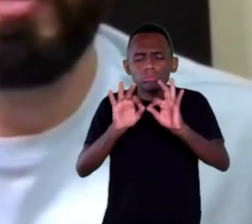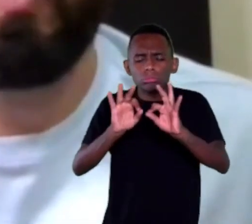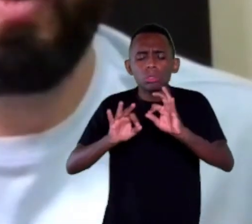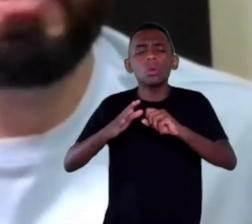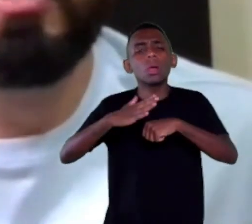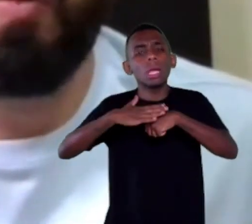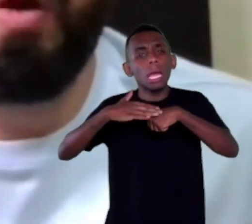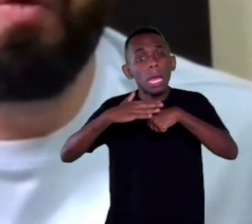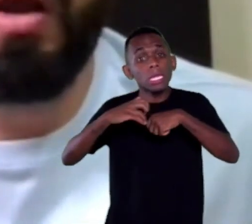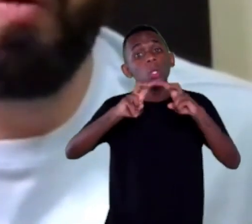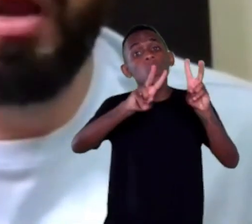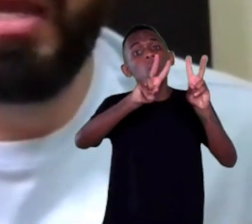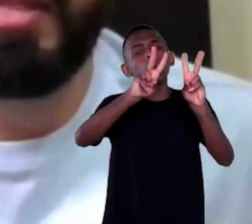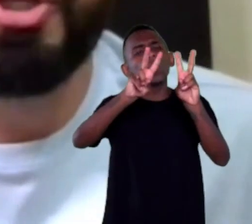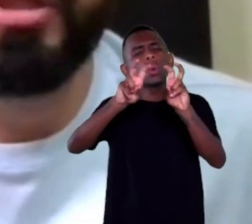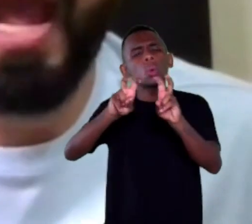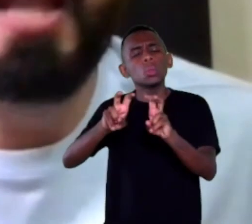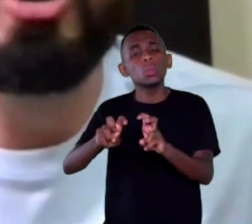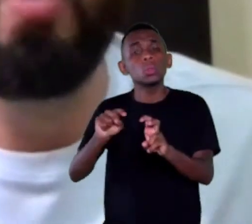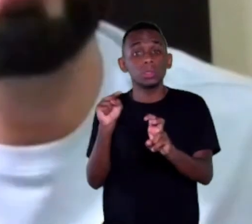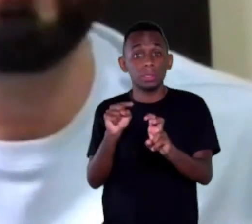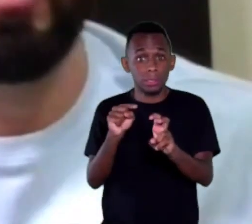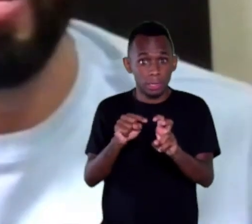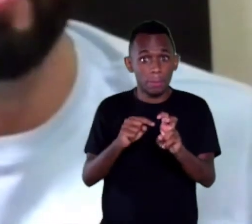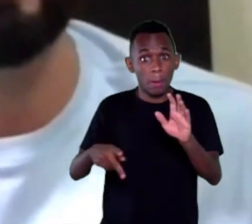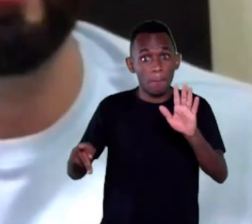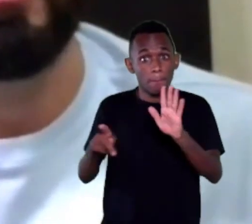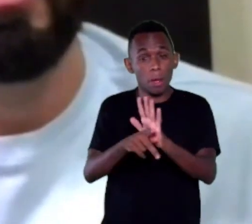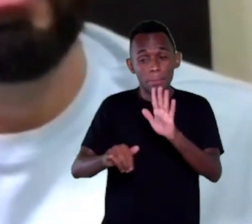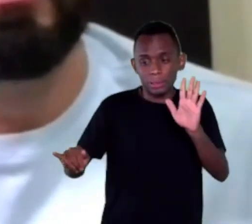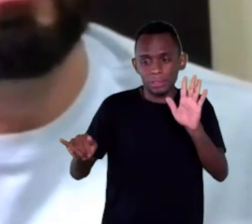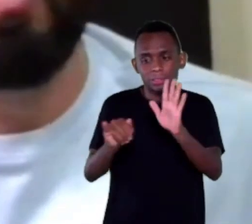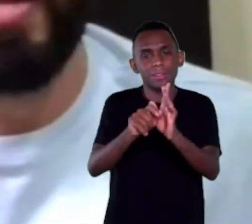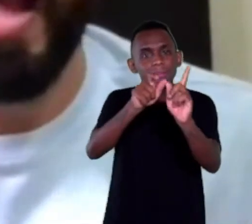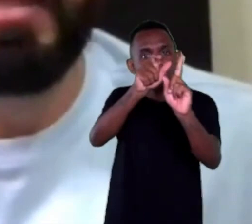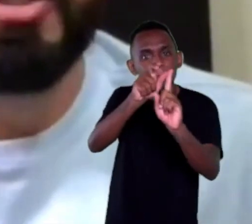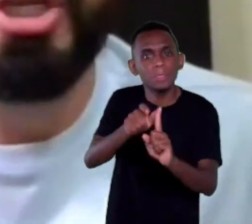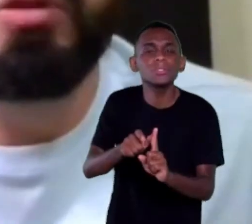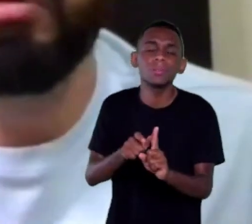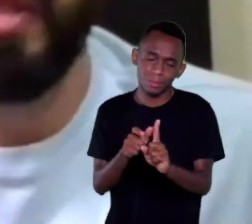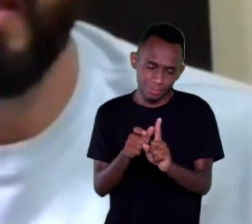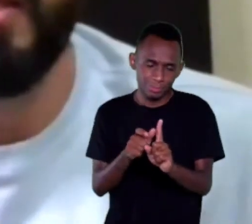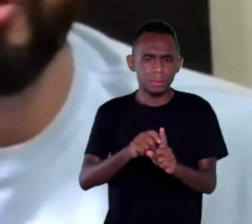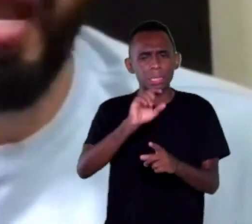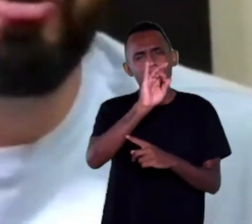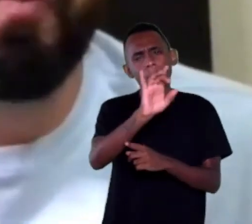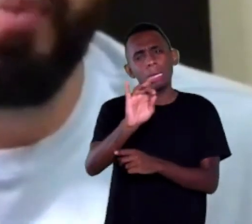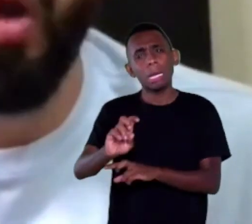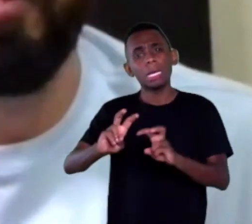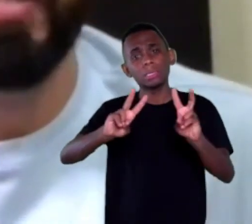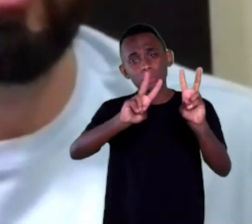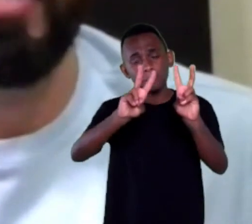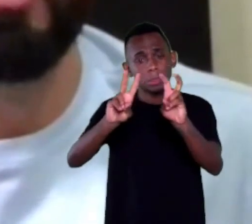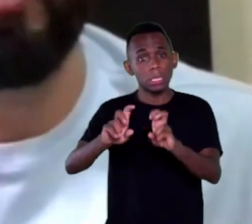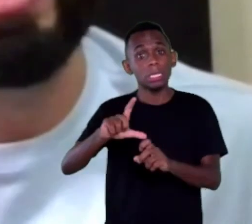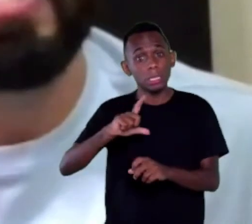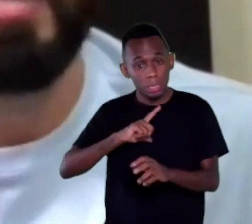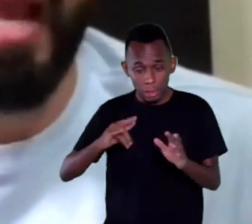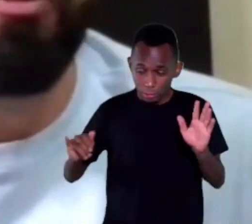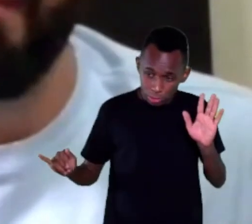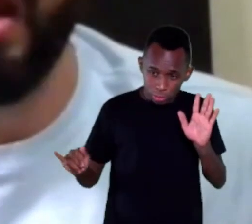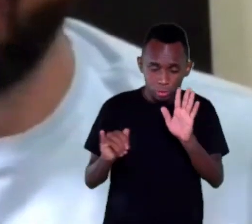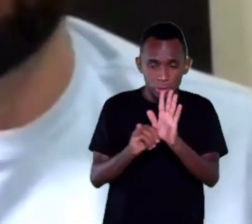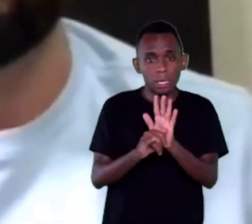títulos são com a identidade do personagem. Então, cada título tem a identidade do próprio personagem,